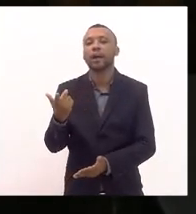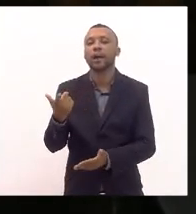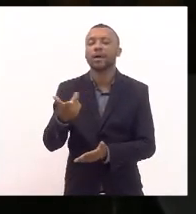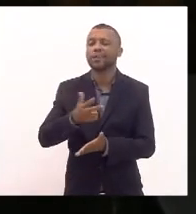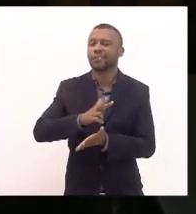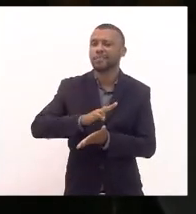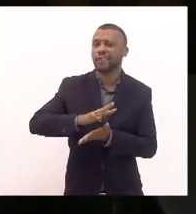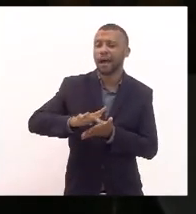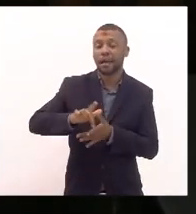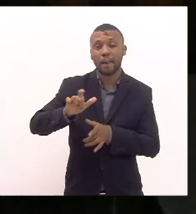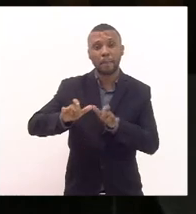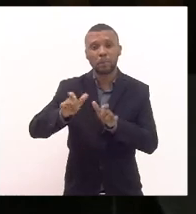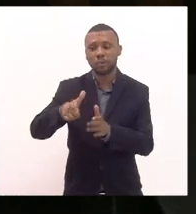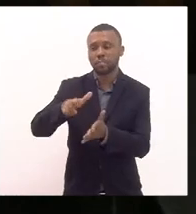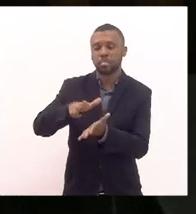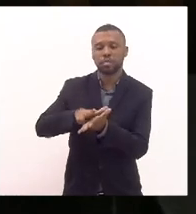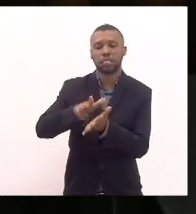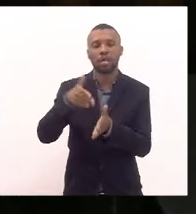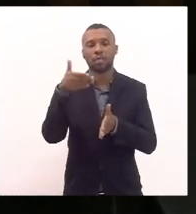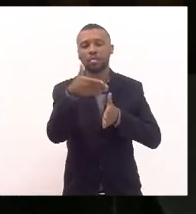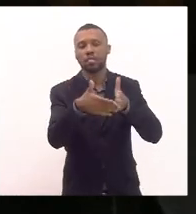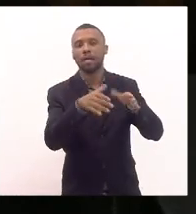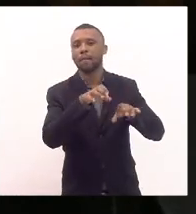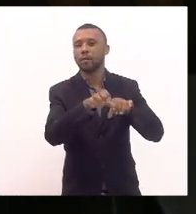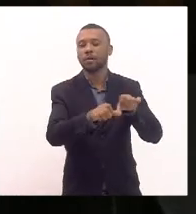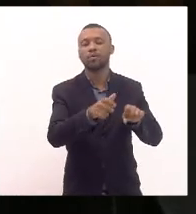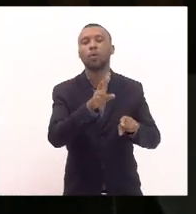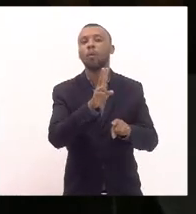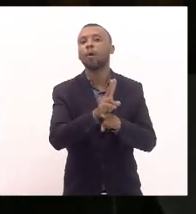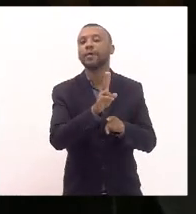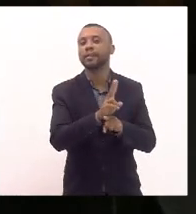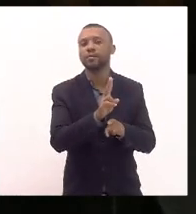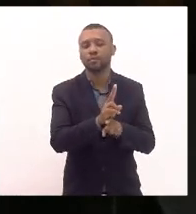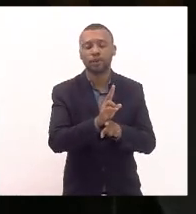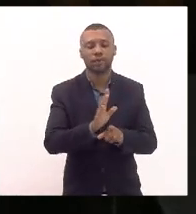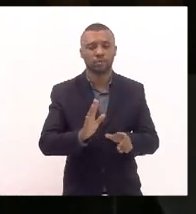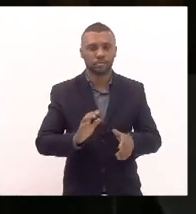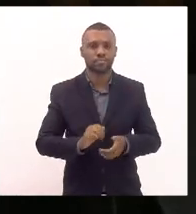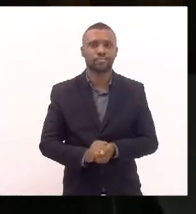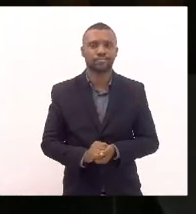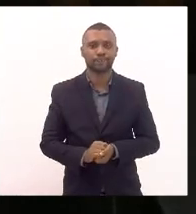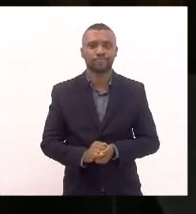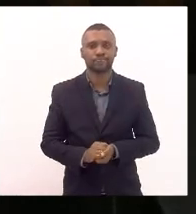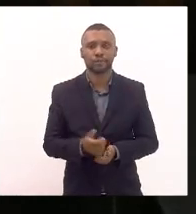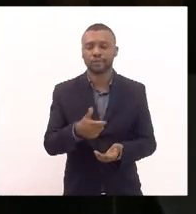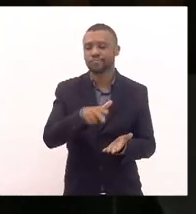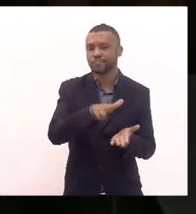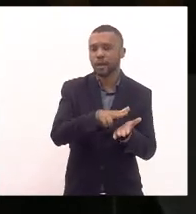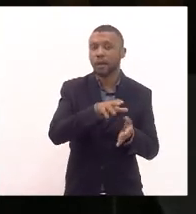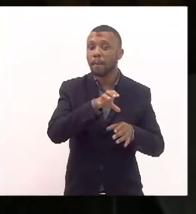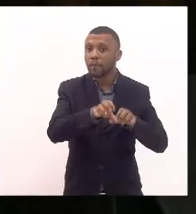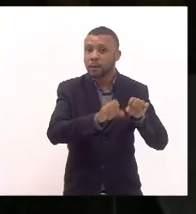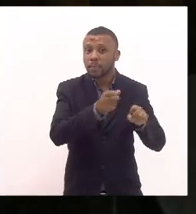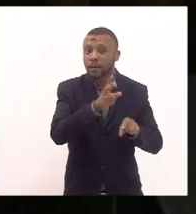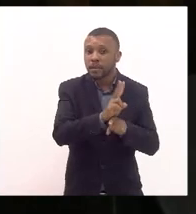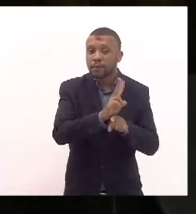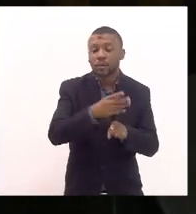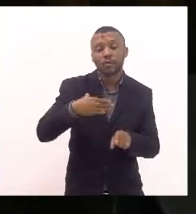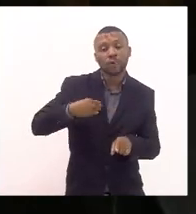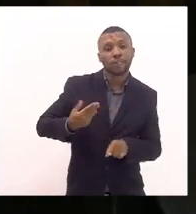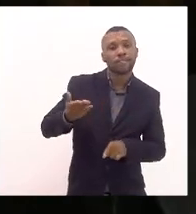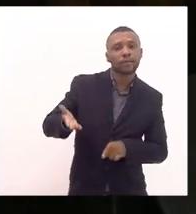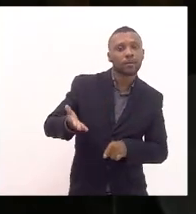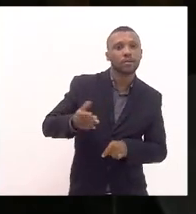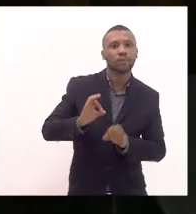versos pacientes buscando um atendimento paciente esse que buscava atendimento para os seus filhos